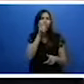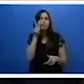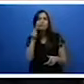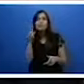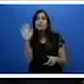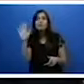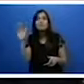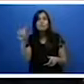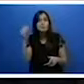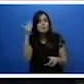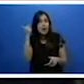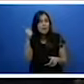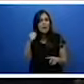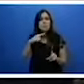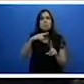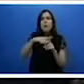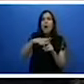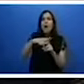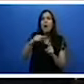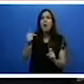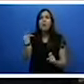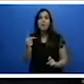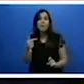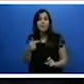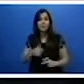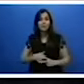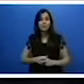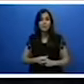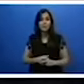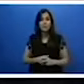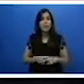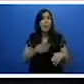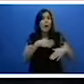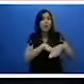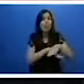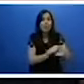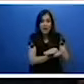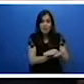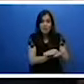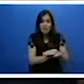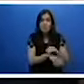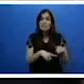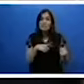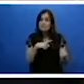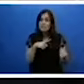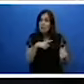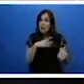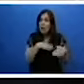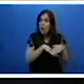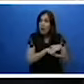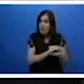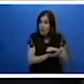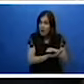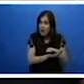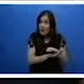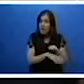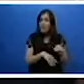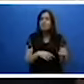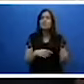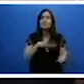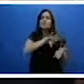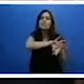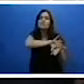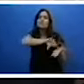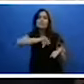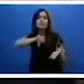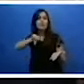precisamos realizar. Olha, ele tinha um dinheiro que ele guardava, né? E deste valor ele vai tirar. Então, olha essa